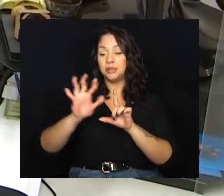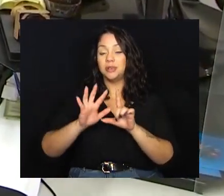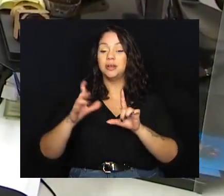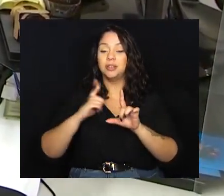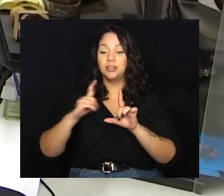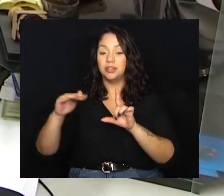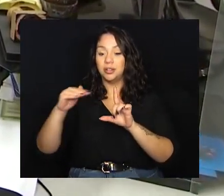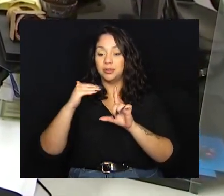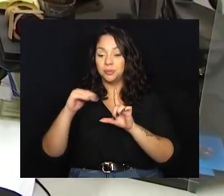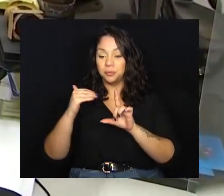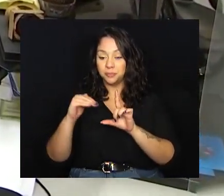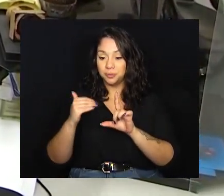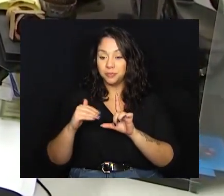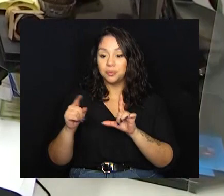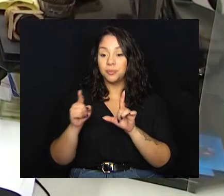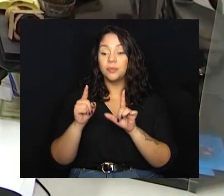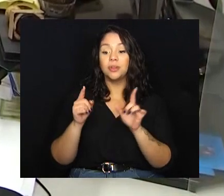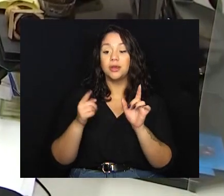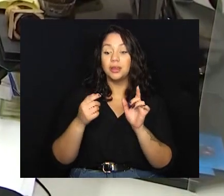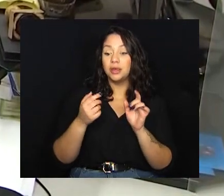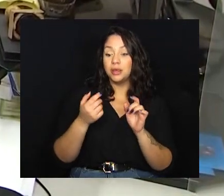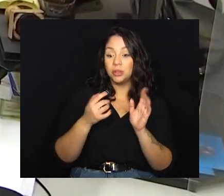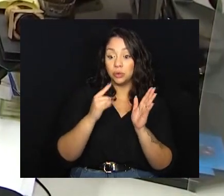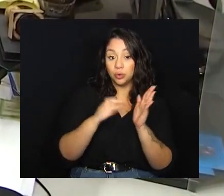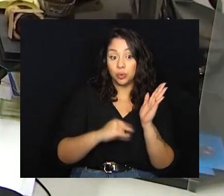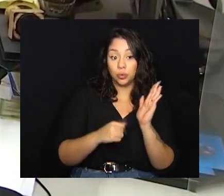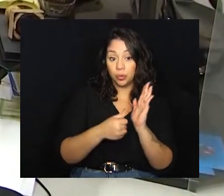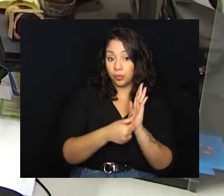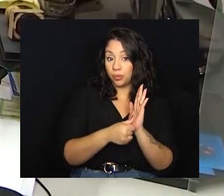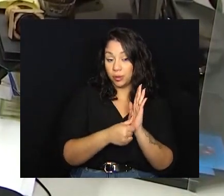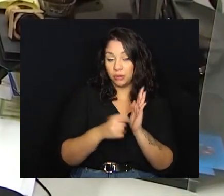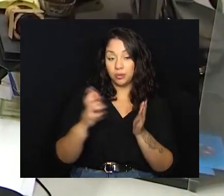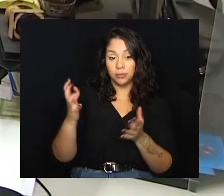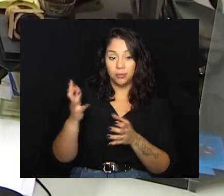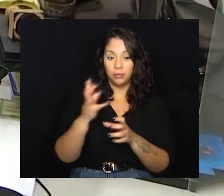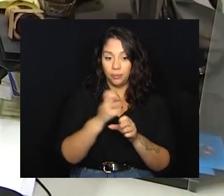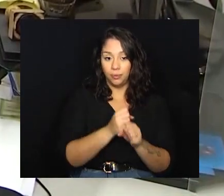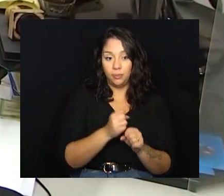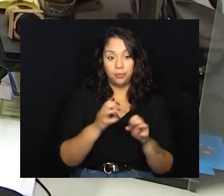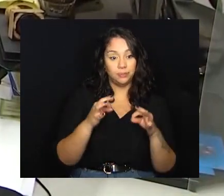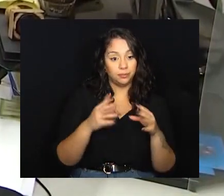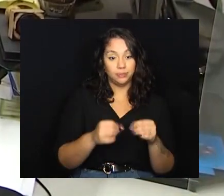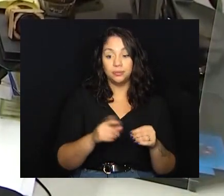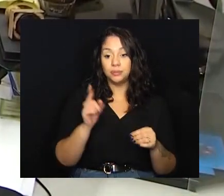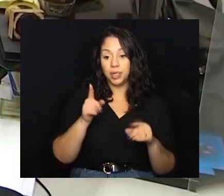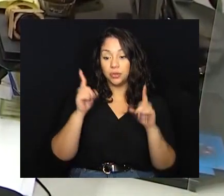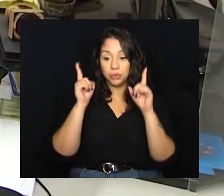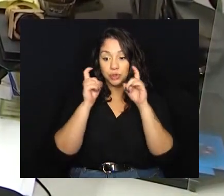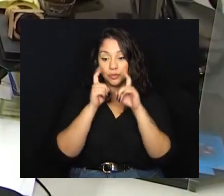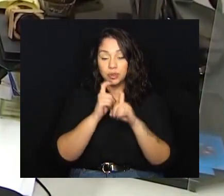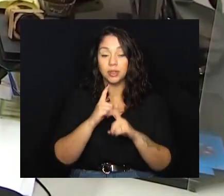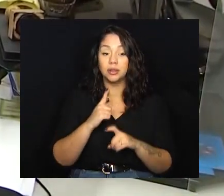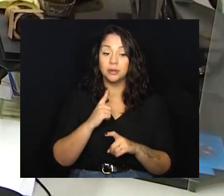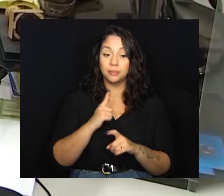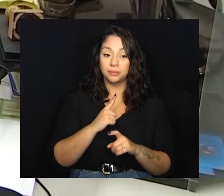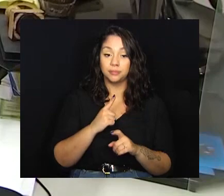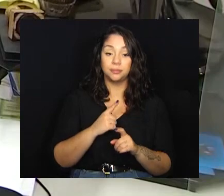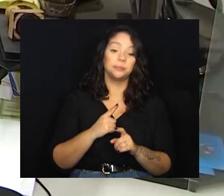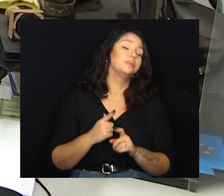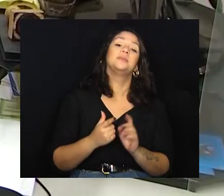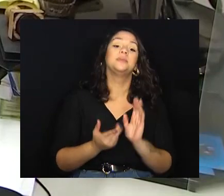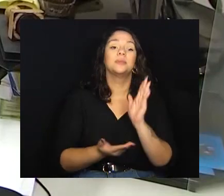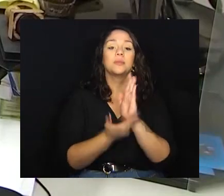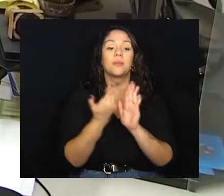currículos oportunidades no nosso painel e assim as documentação a pessoa geralmente não tá trazendo tudo isso